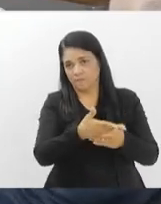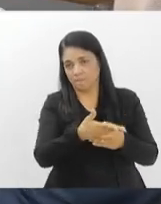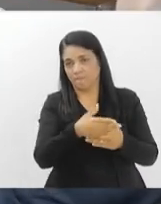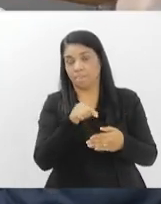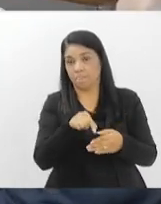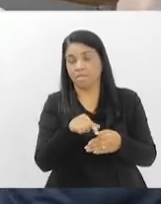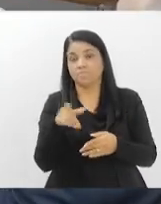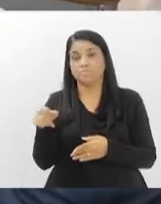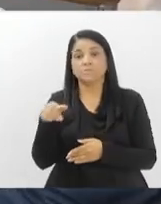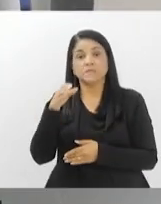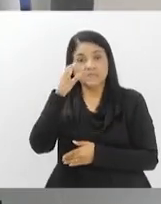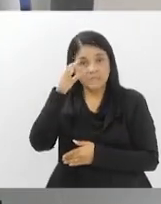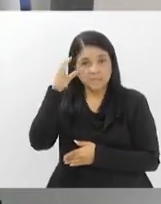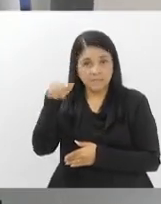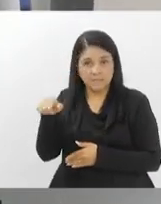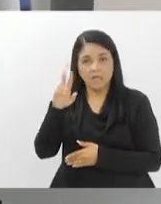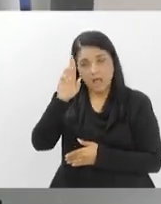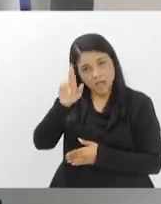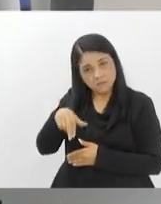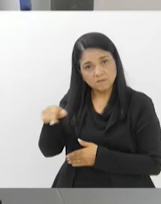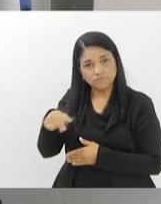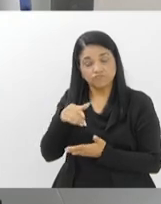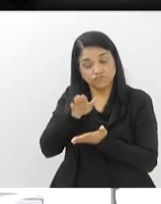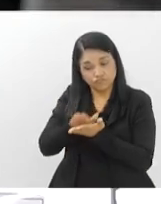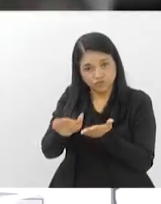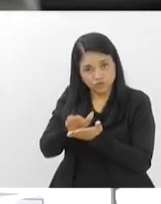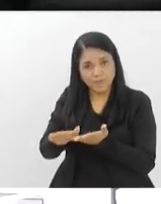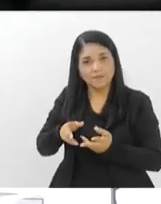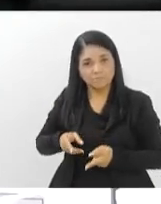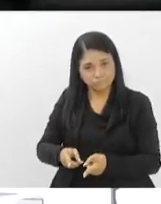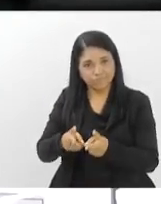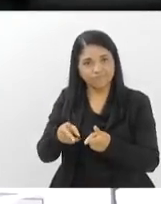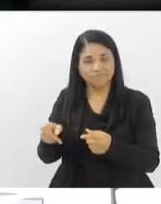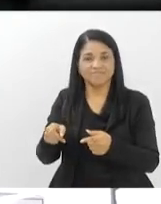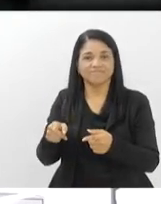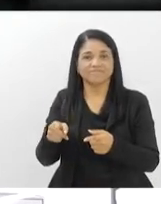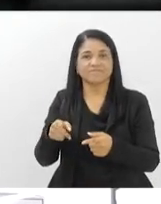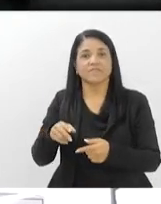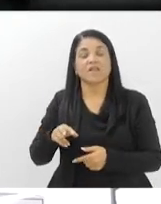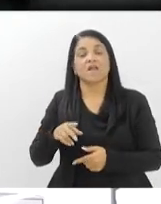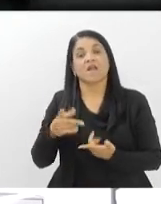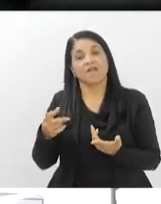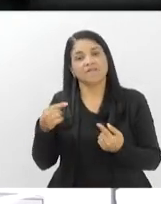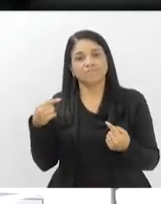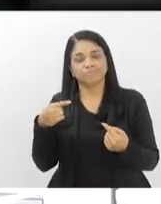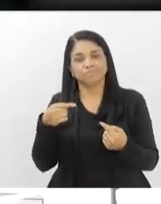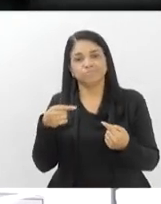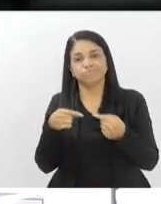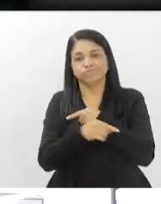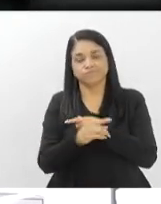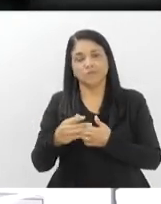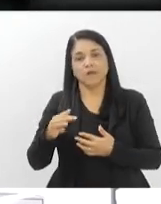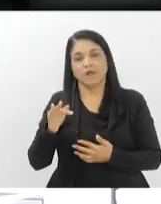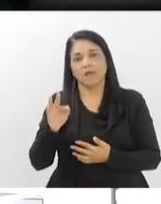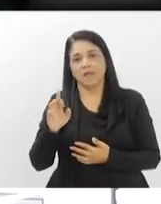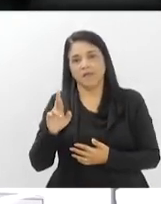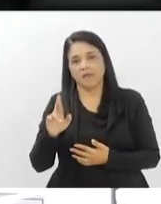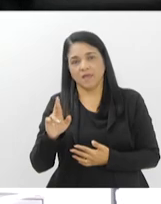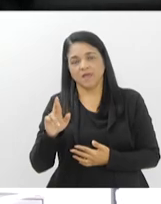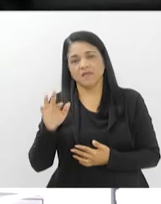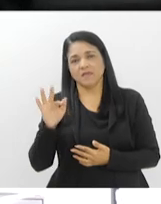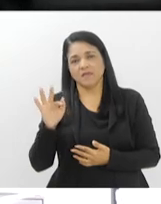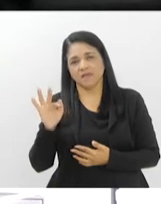que seja despesa continuada, você vai ferir o RRF. Ele tem razão na tese. O que eu